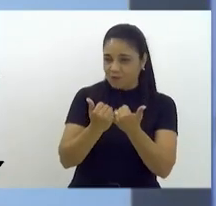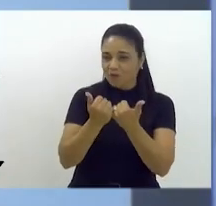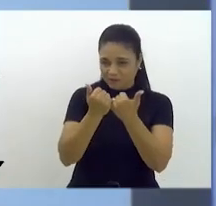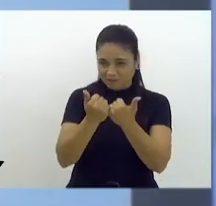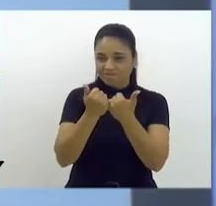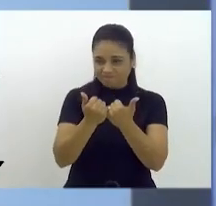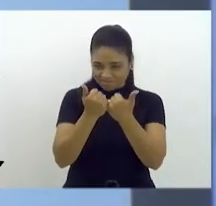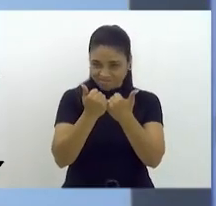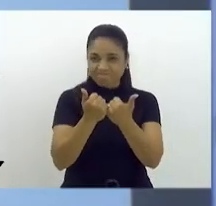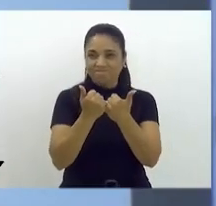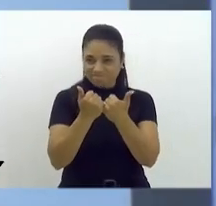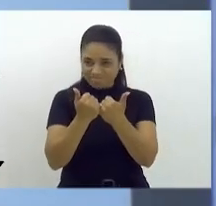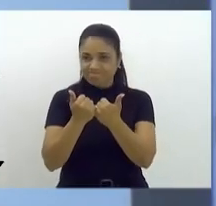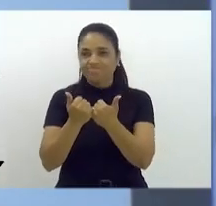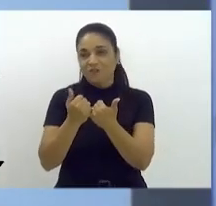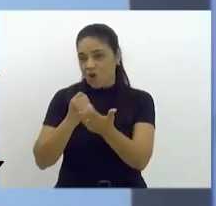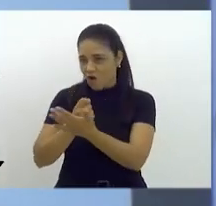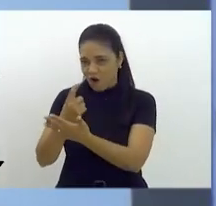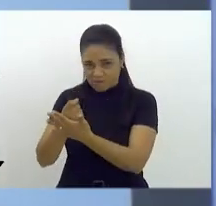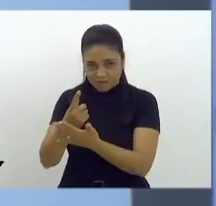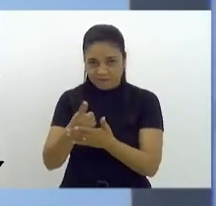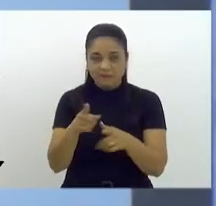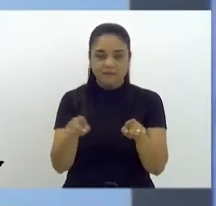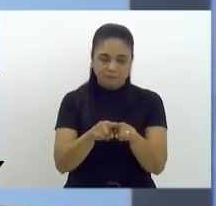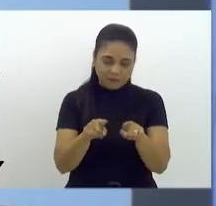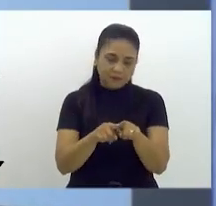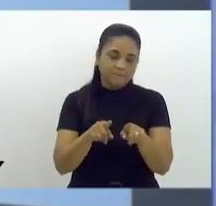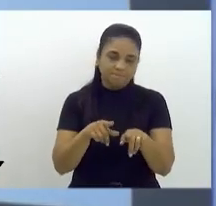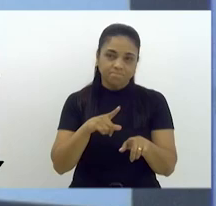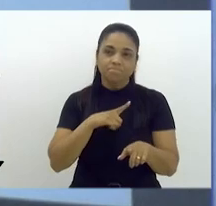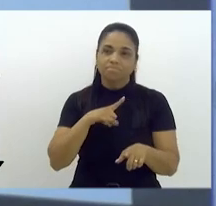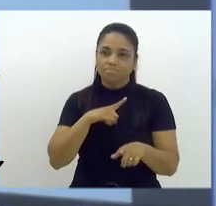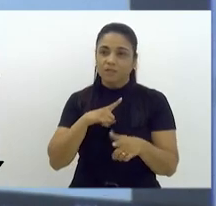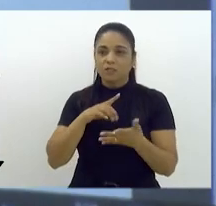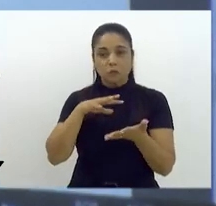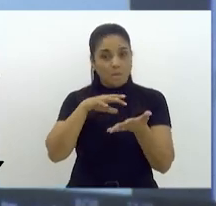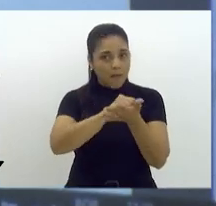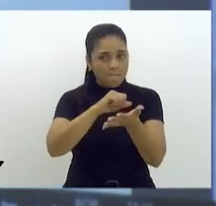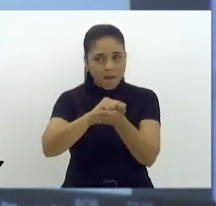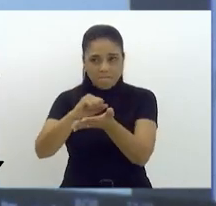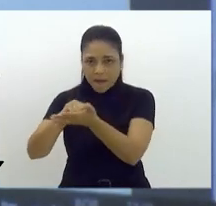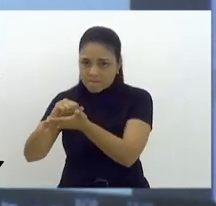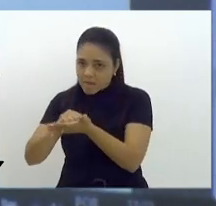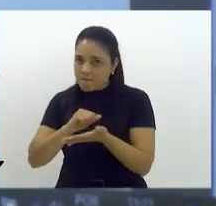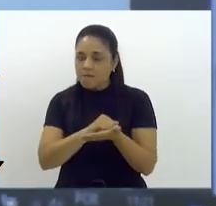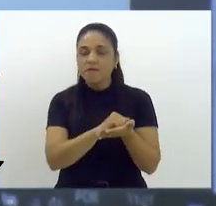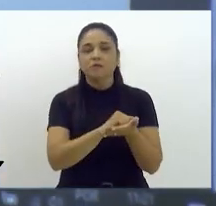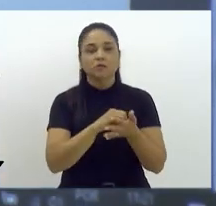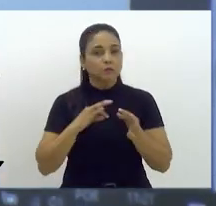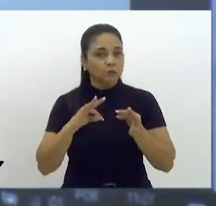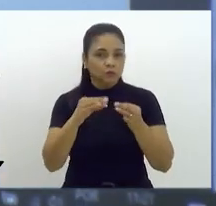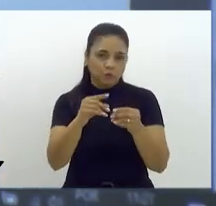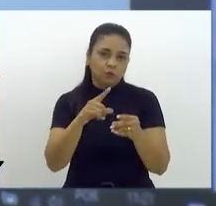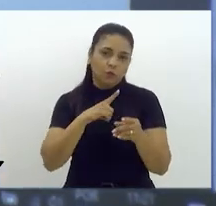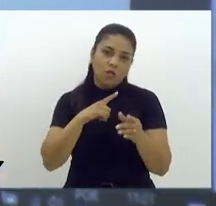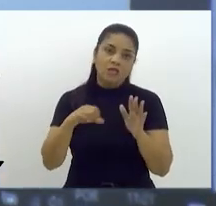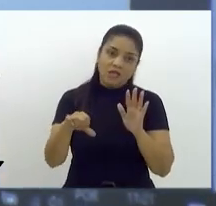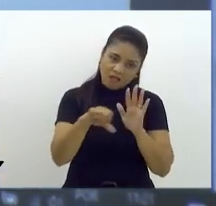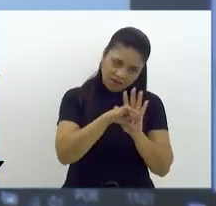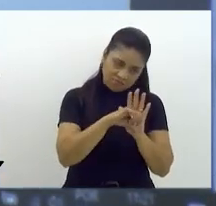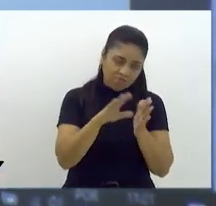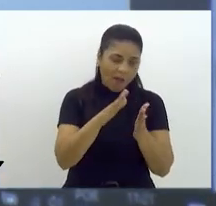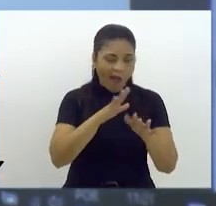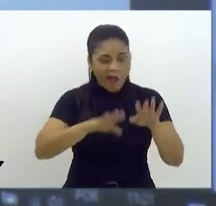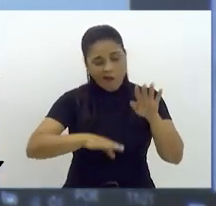nós vamos ver um crescimento e muitas isso é tudo notificado tá gente muitos crimes não são notificados